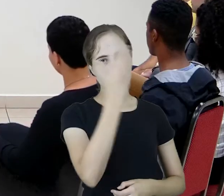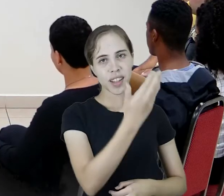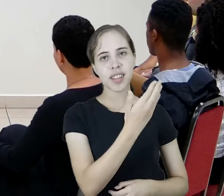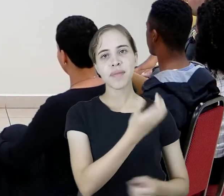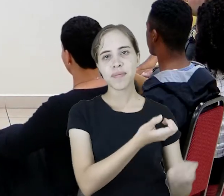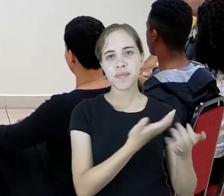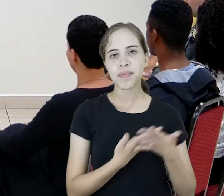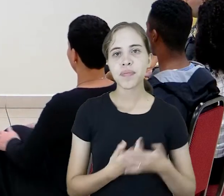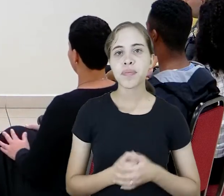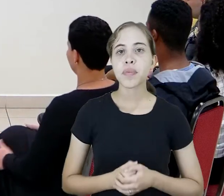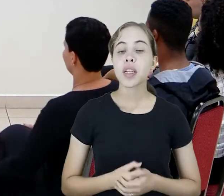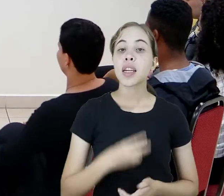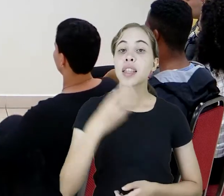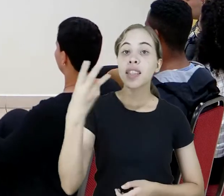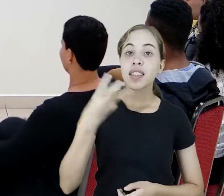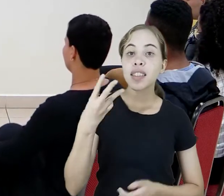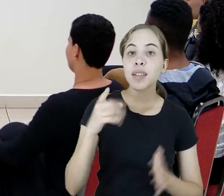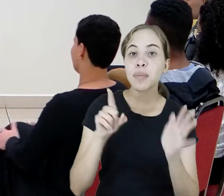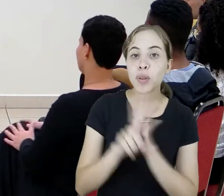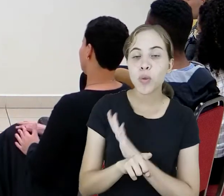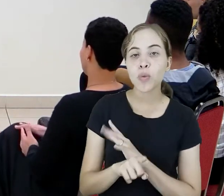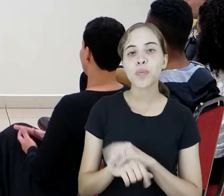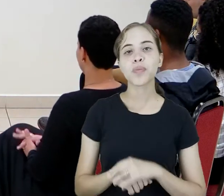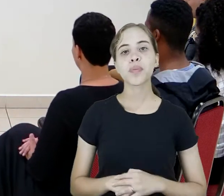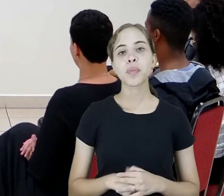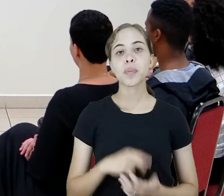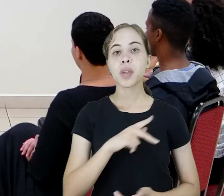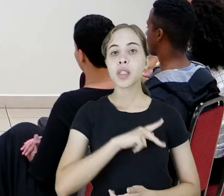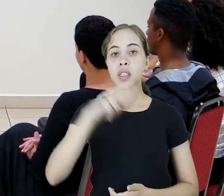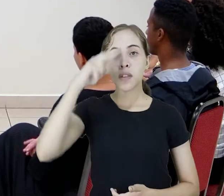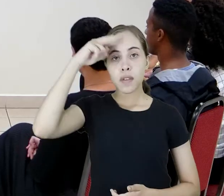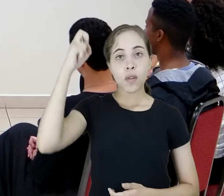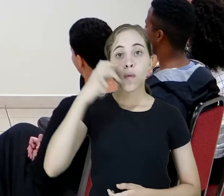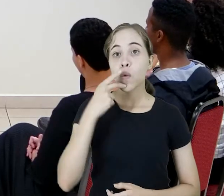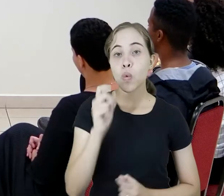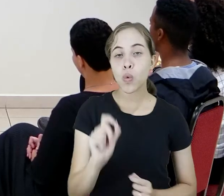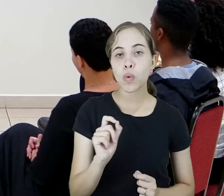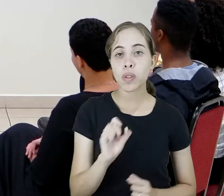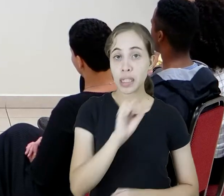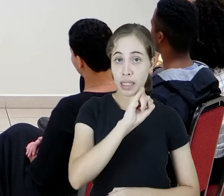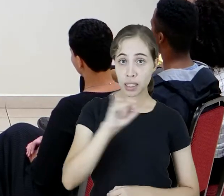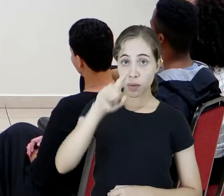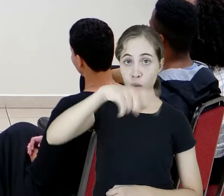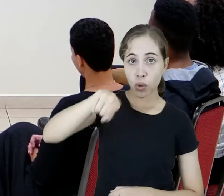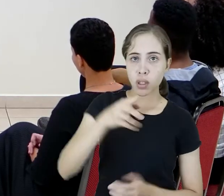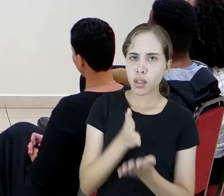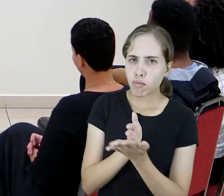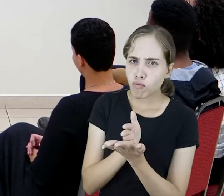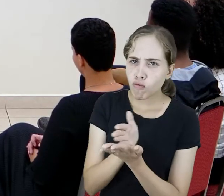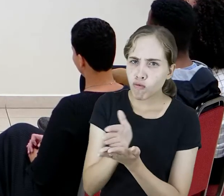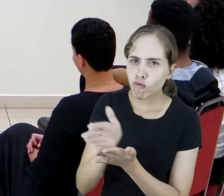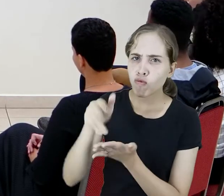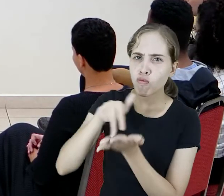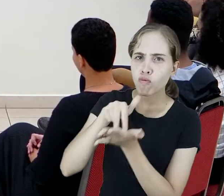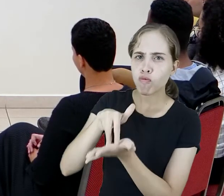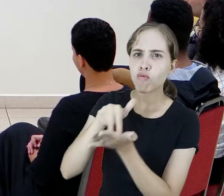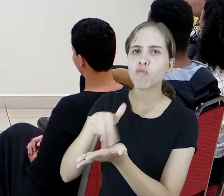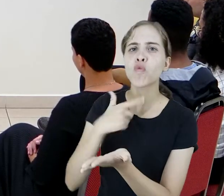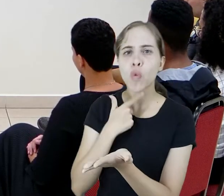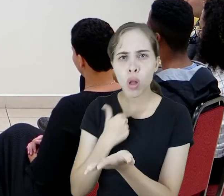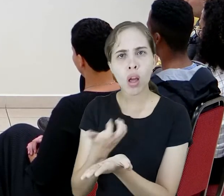A terceira pergunta. O presidente Nelson disse: se quiserem permanecer no caminho do